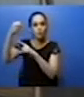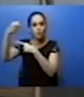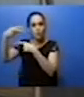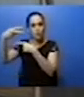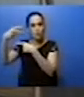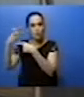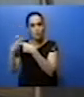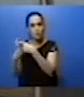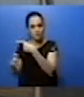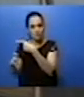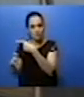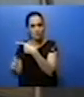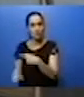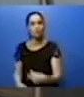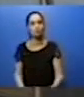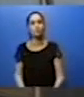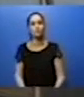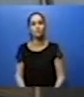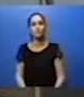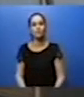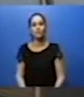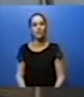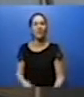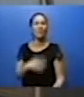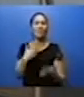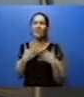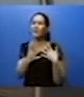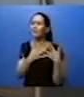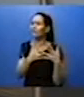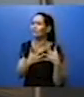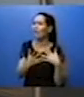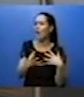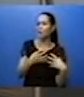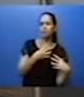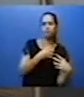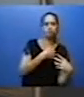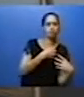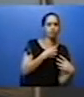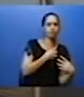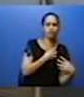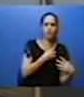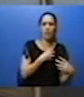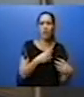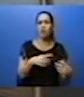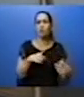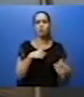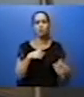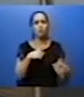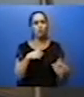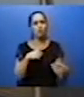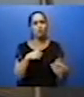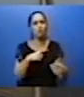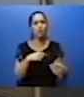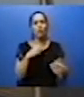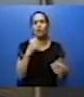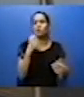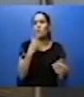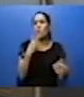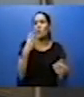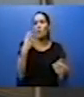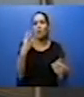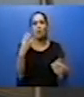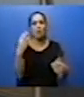aqui é tanto faz se ele estiver duas três quatro